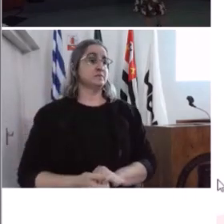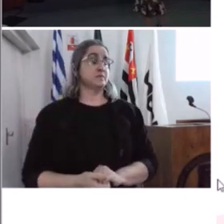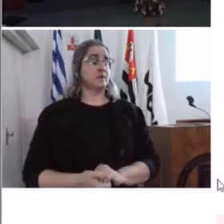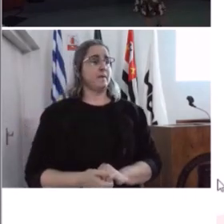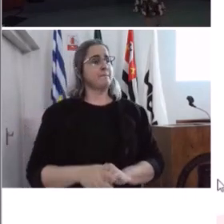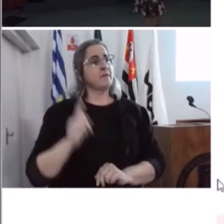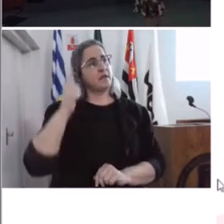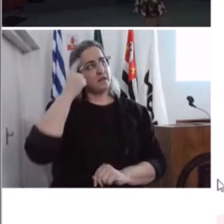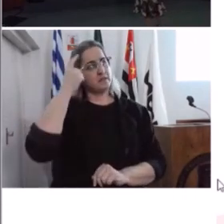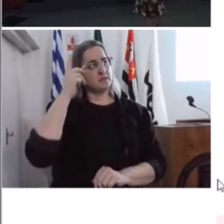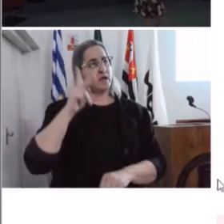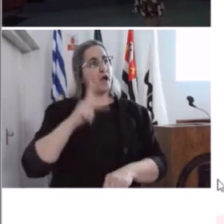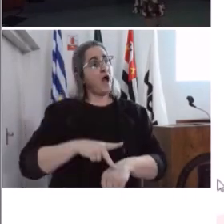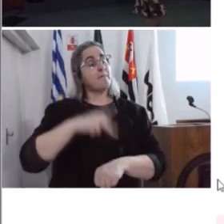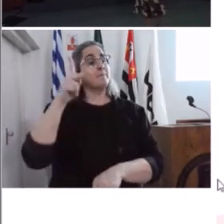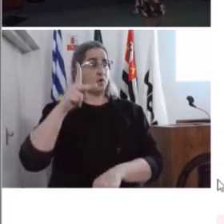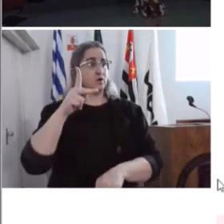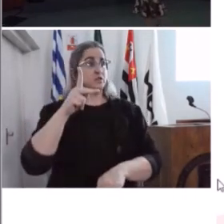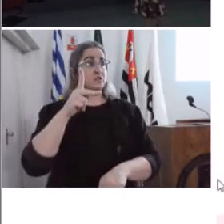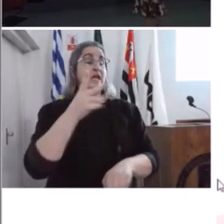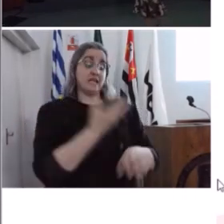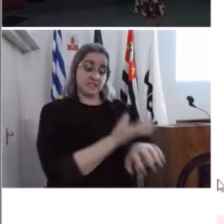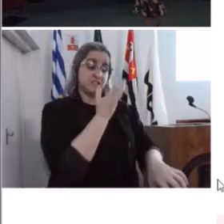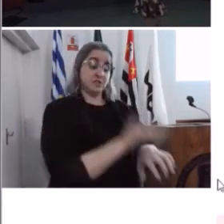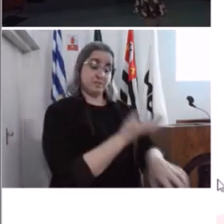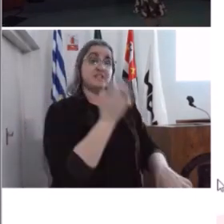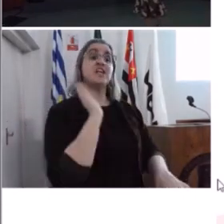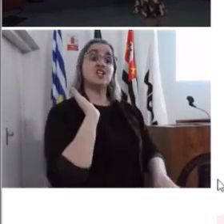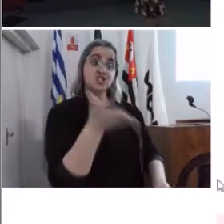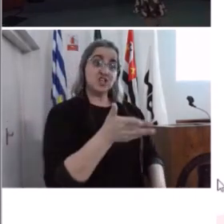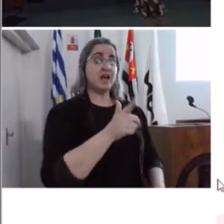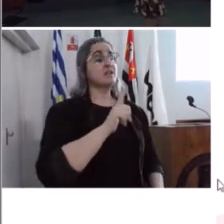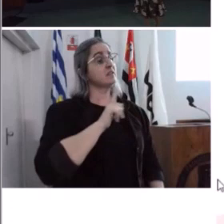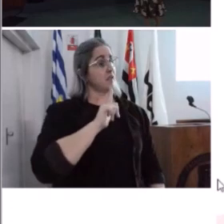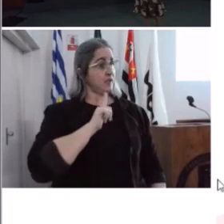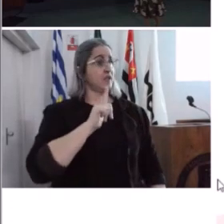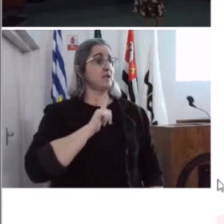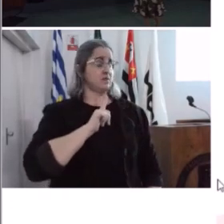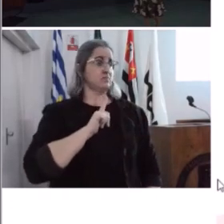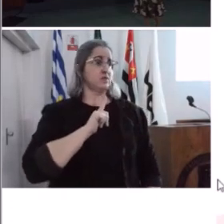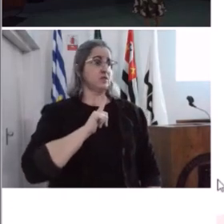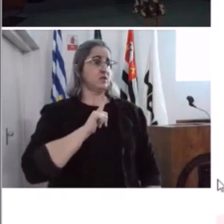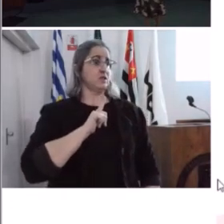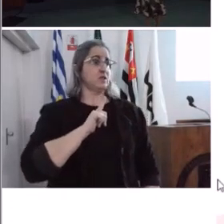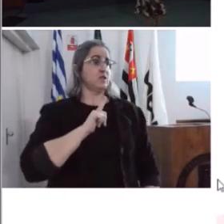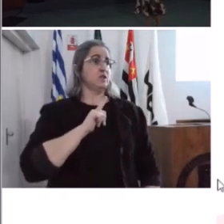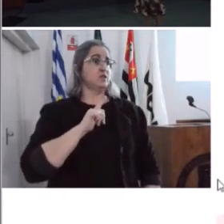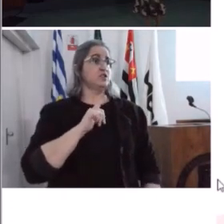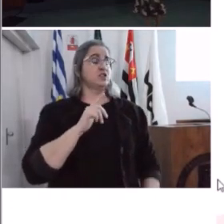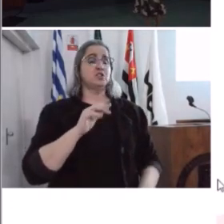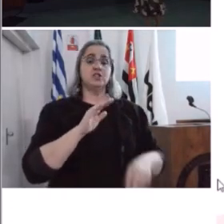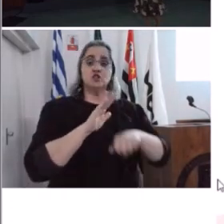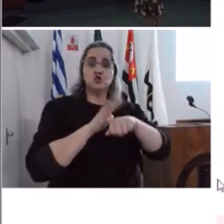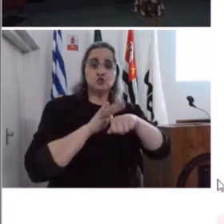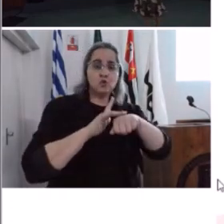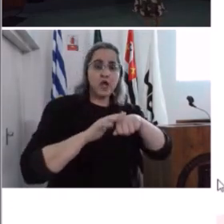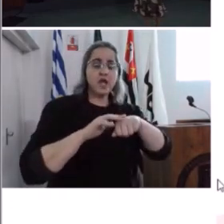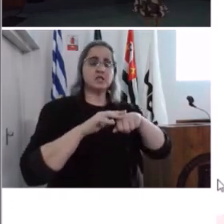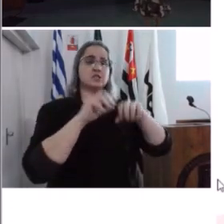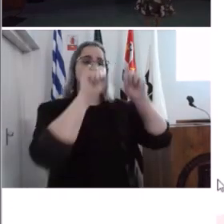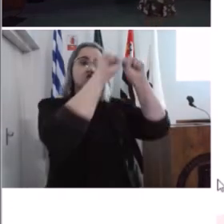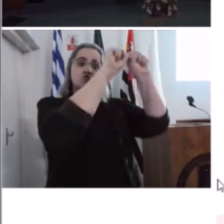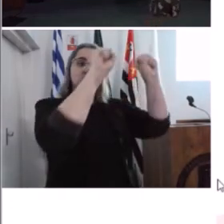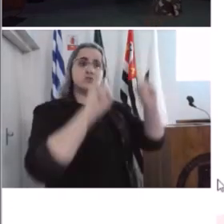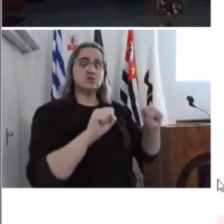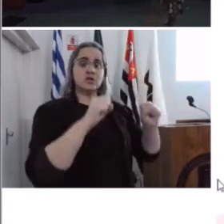nossa pós-graduação, a gente já está dando essas disciplinas de medicina oral. Né? Então, nós já estamos, né, no nosso grupo,